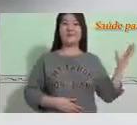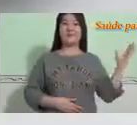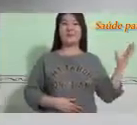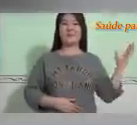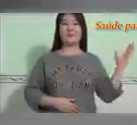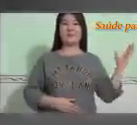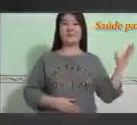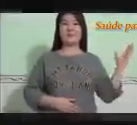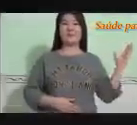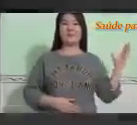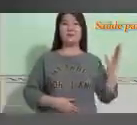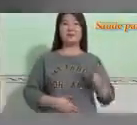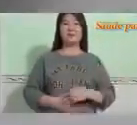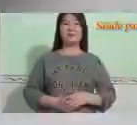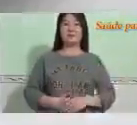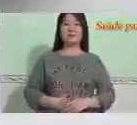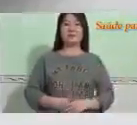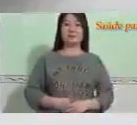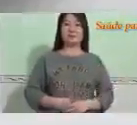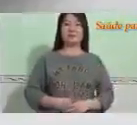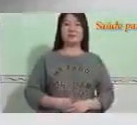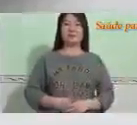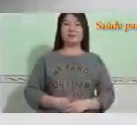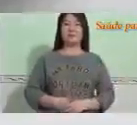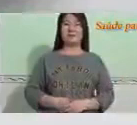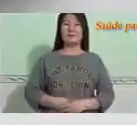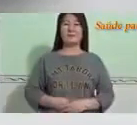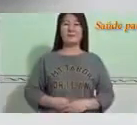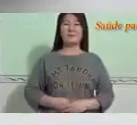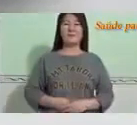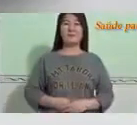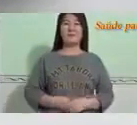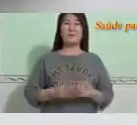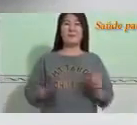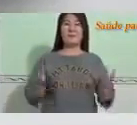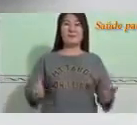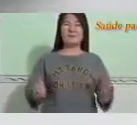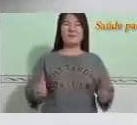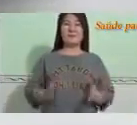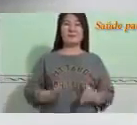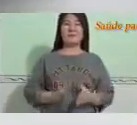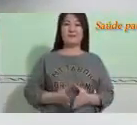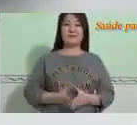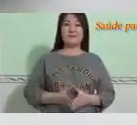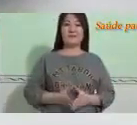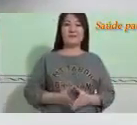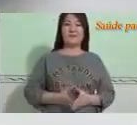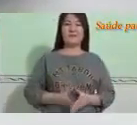outros elementos químicos, na água onde vive uma espécie de peixe, conhecido como peixe zebra,